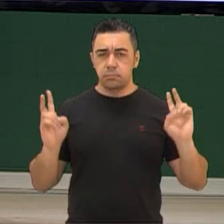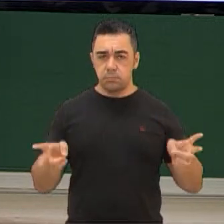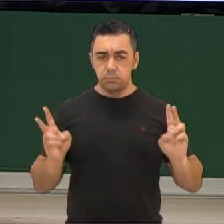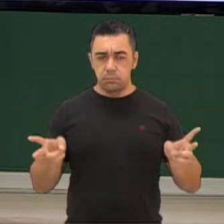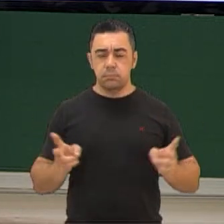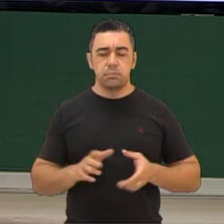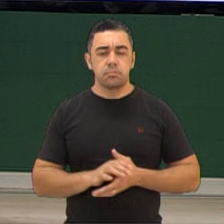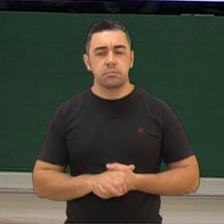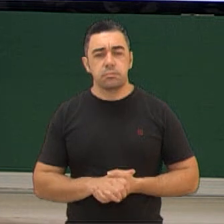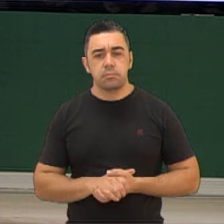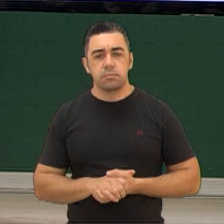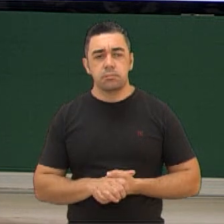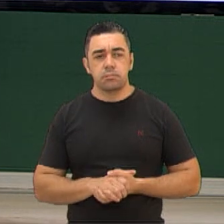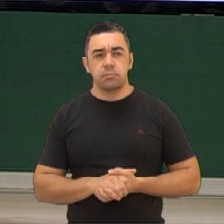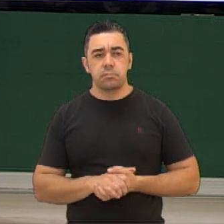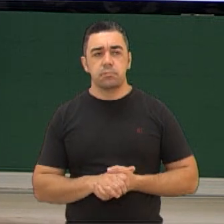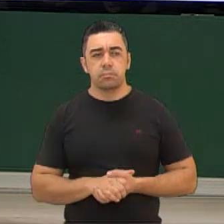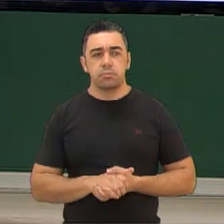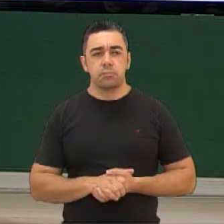valor.